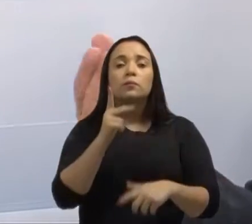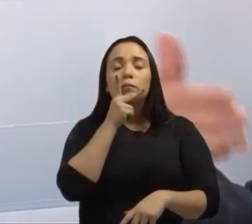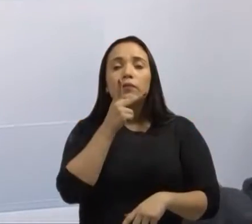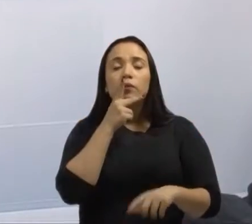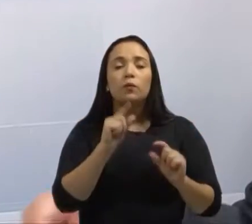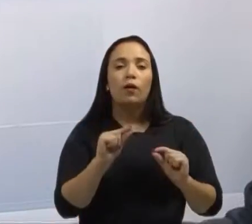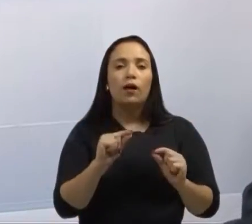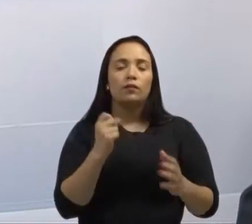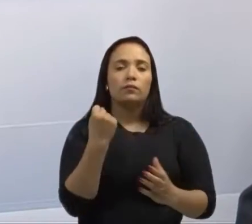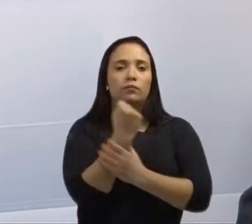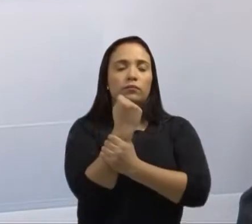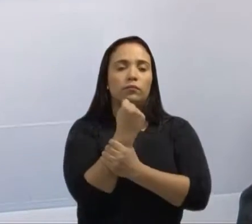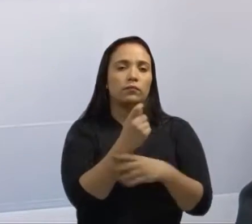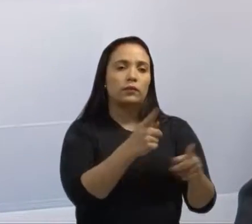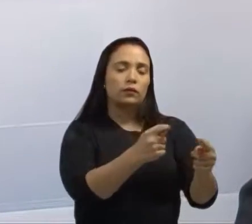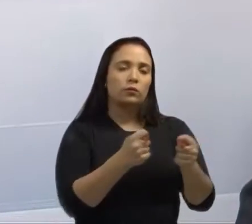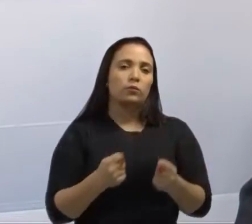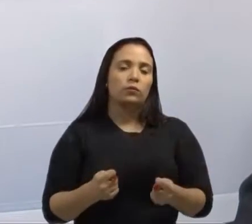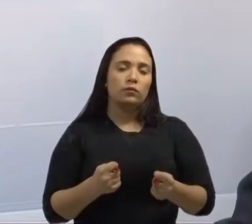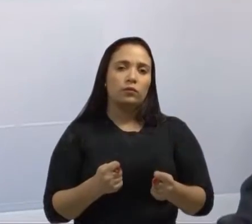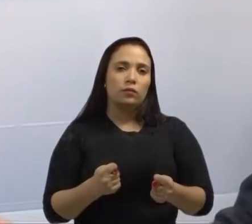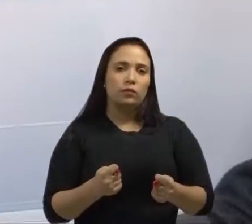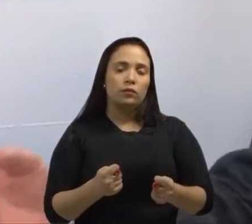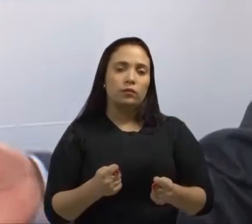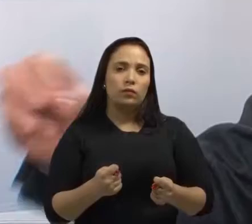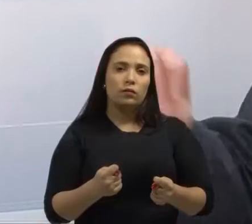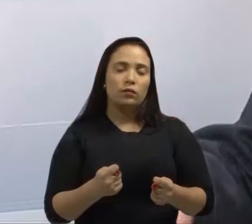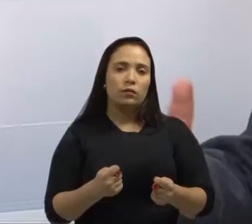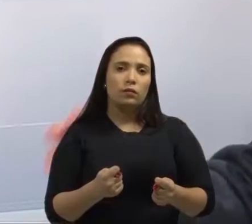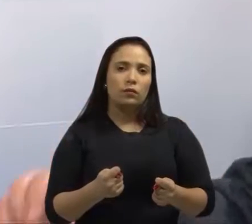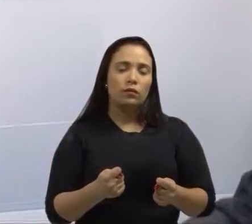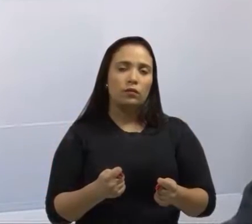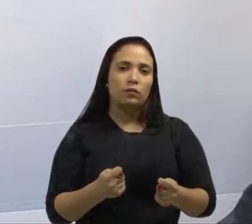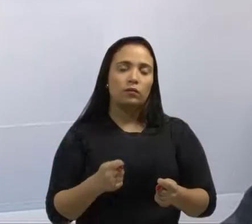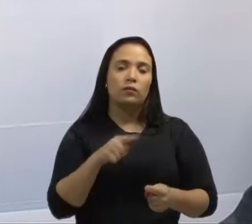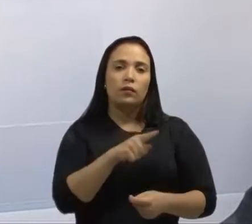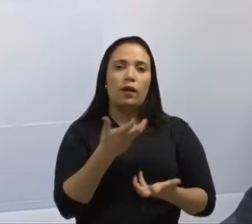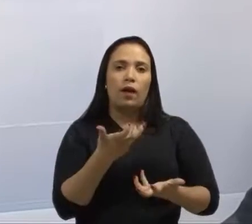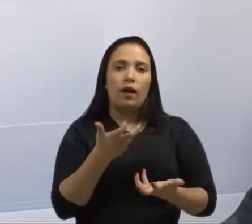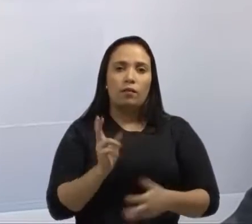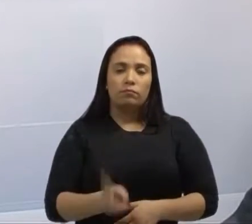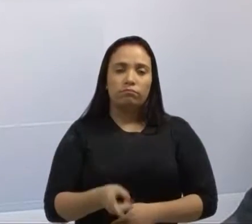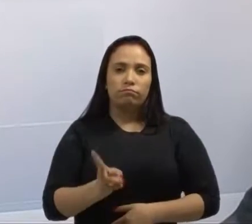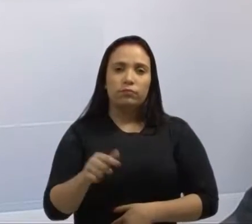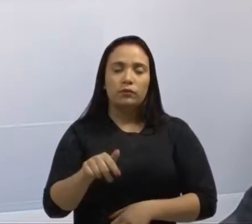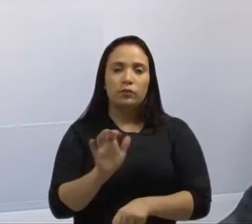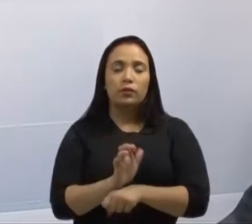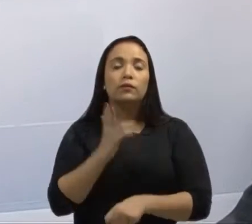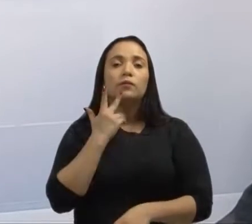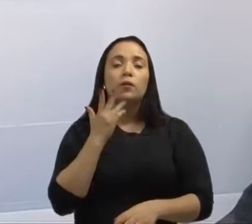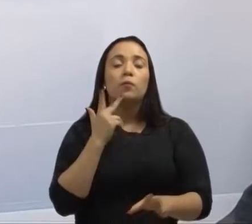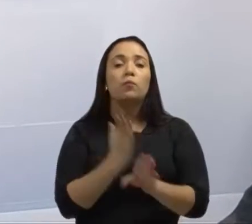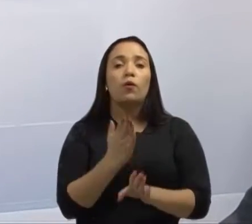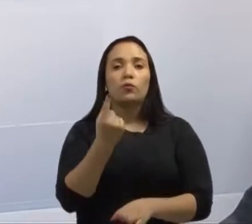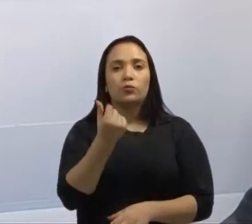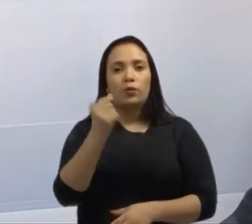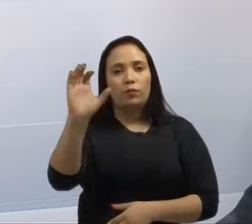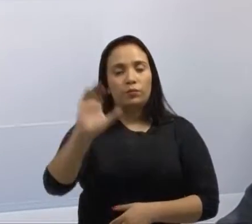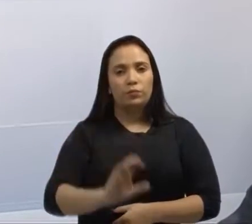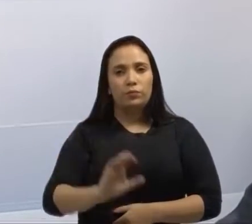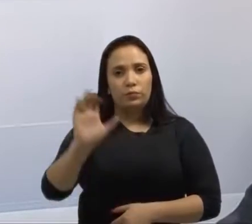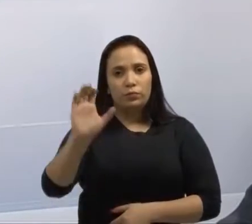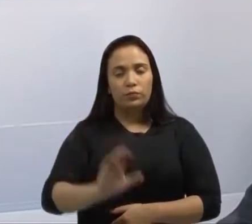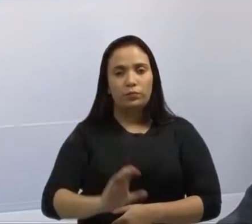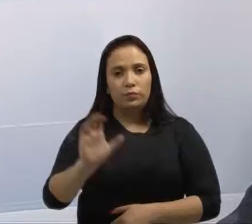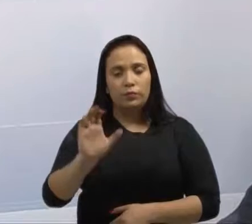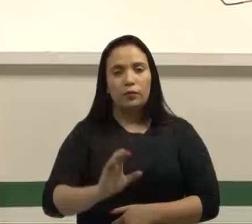é manter parlamentares mais do que dirigentes locais. E qual a importância? A importância financeira. Porque